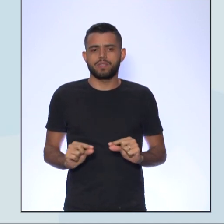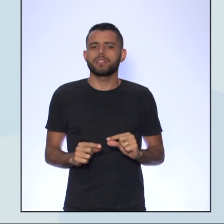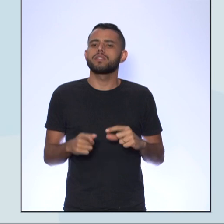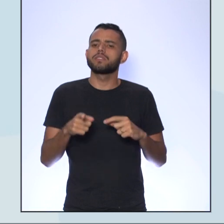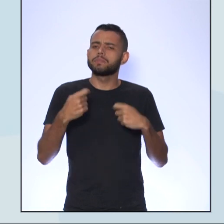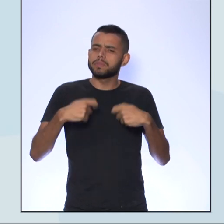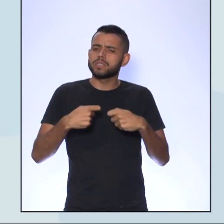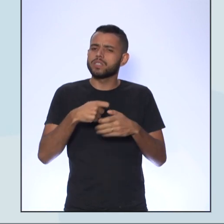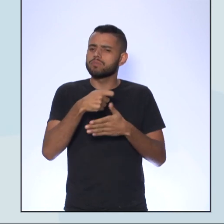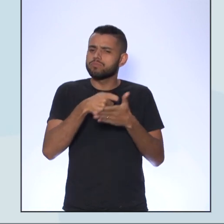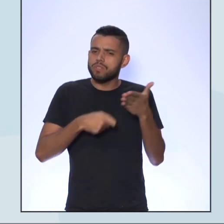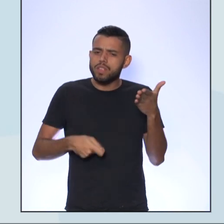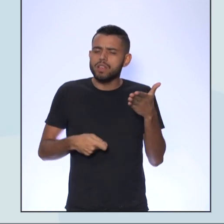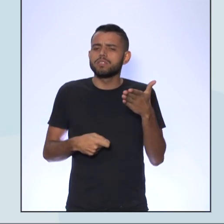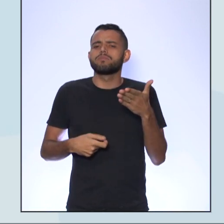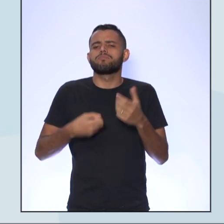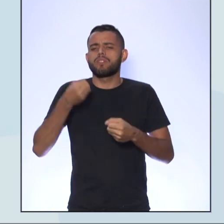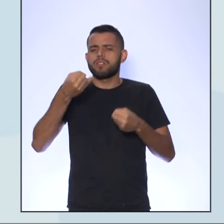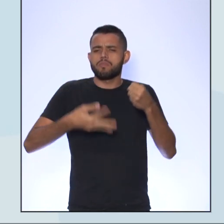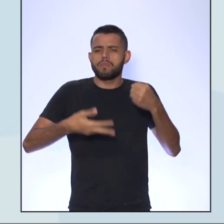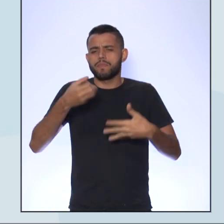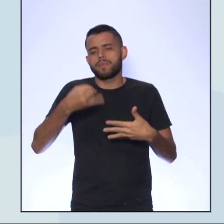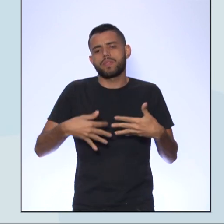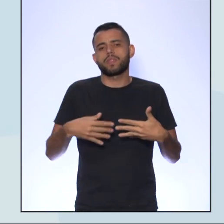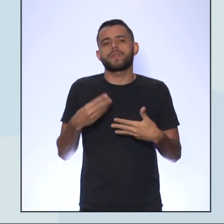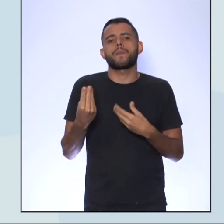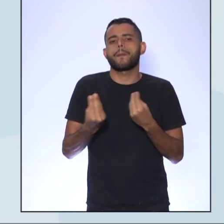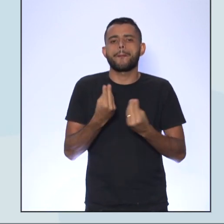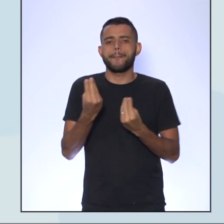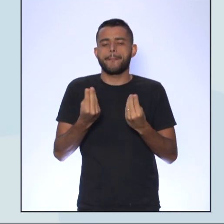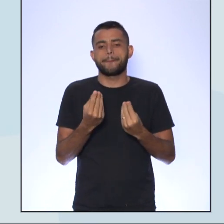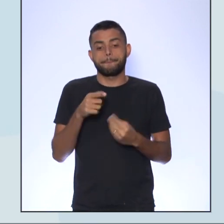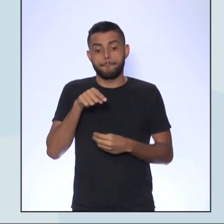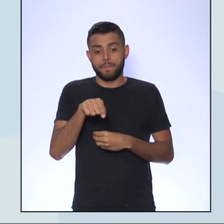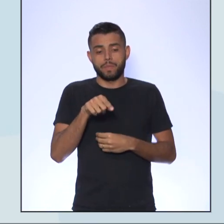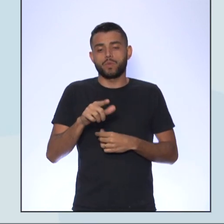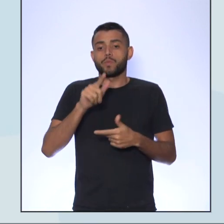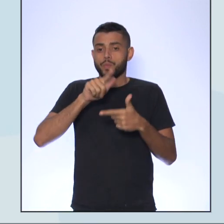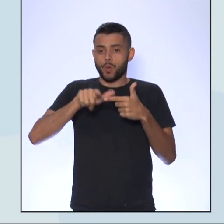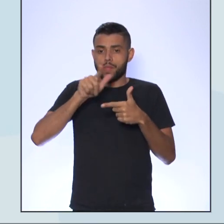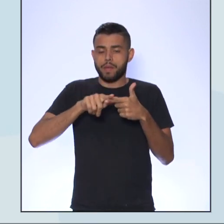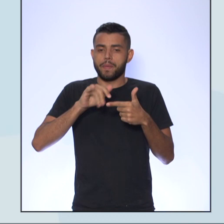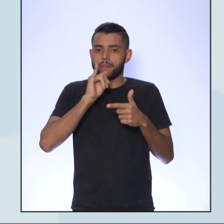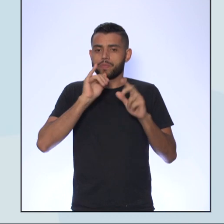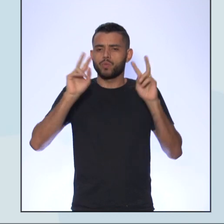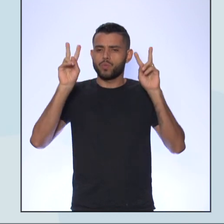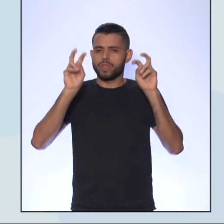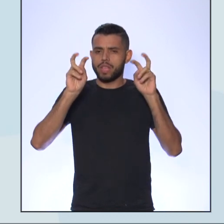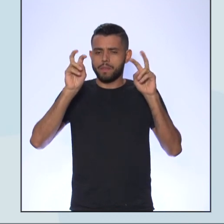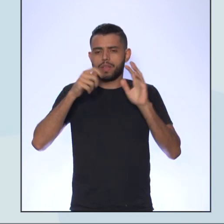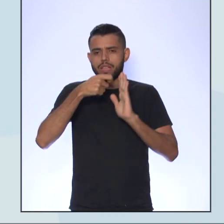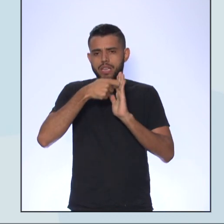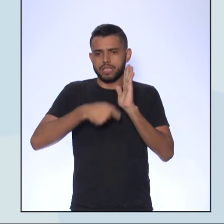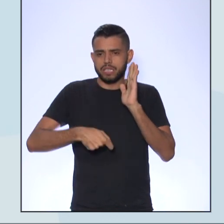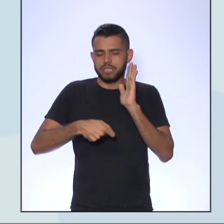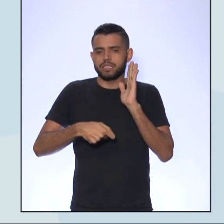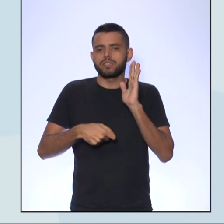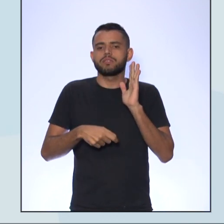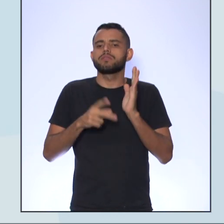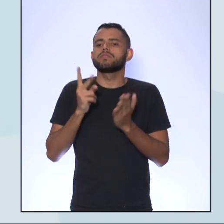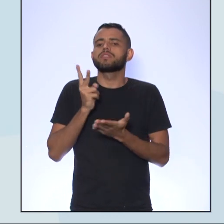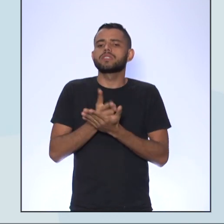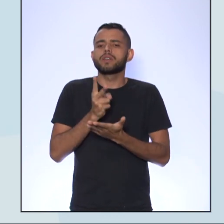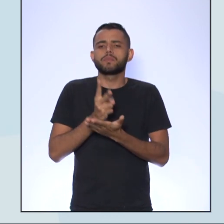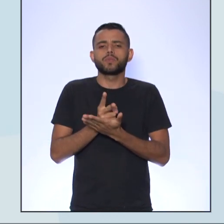texto dissertativo argumentativo a partir de uma situação-problema, ou seja, de um tema da redação do Enem, que é